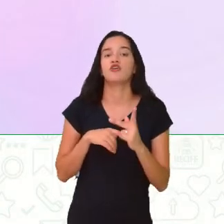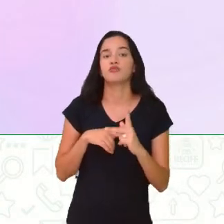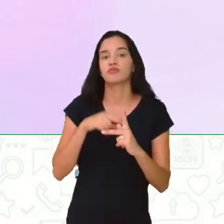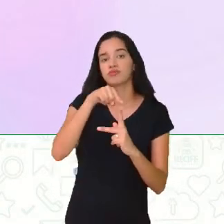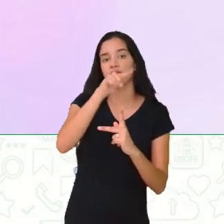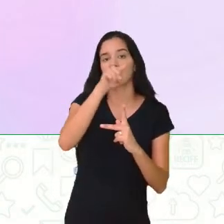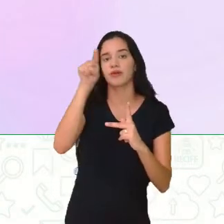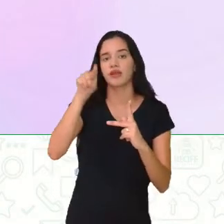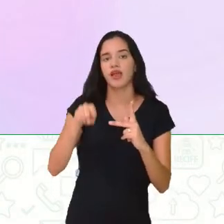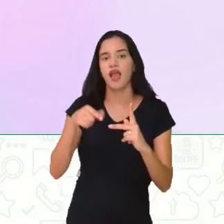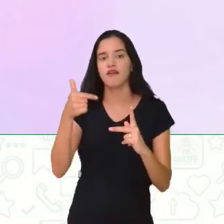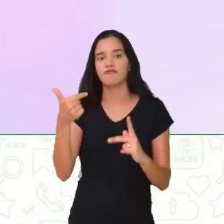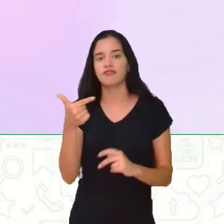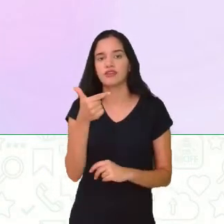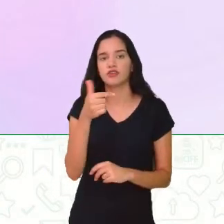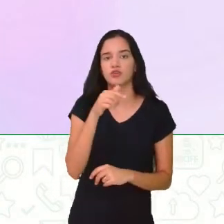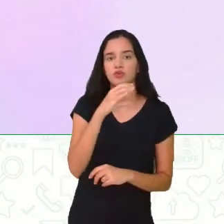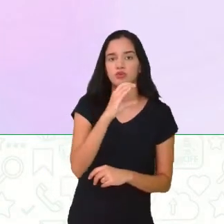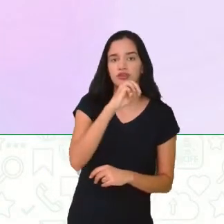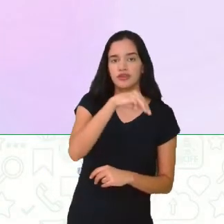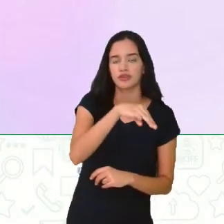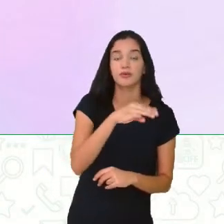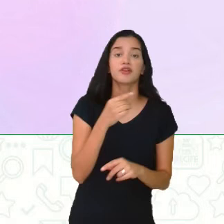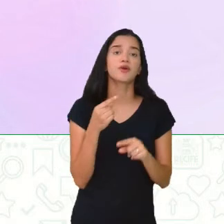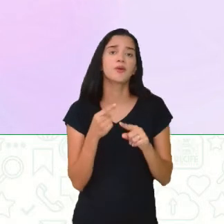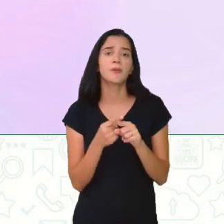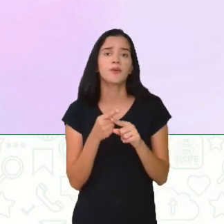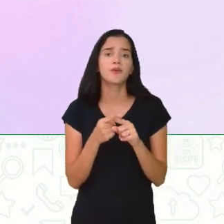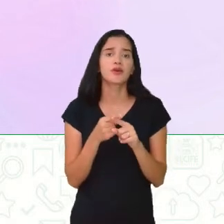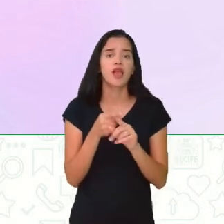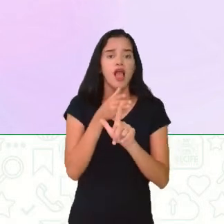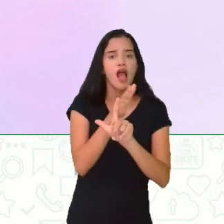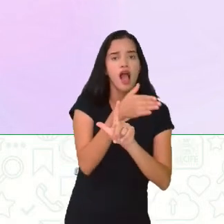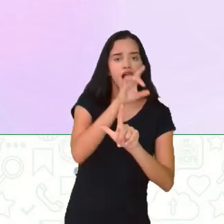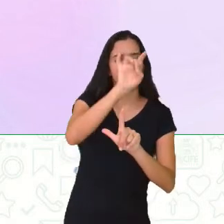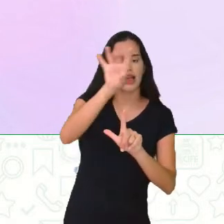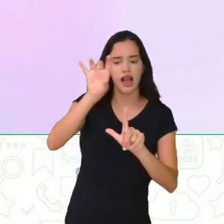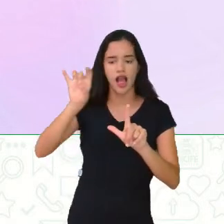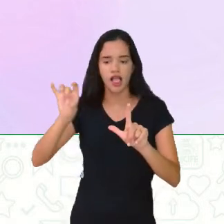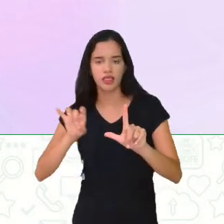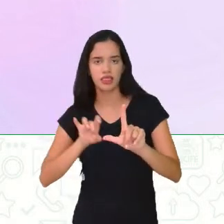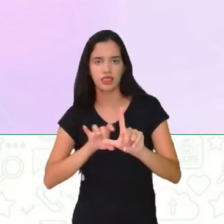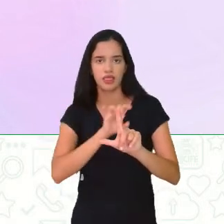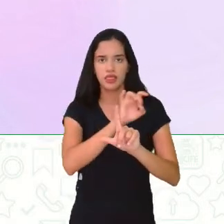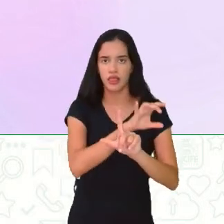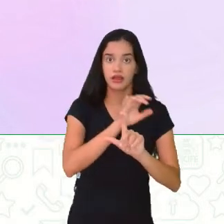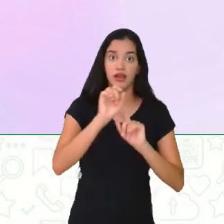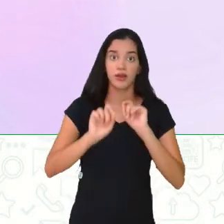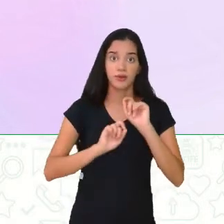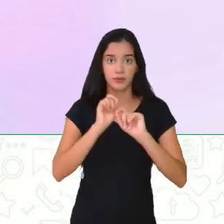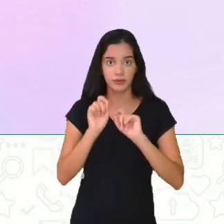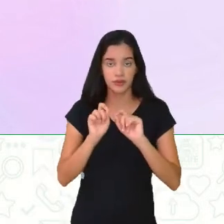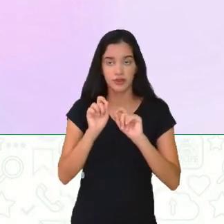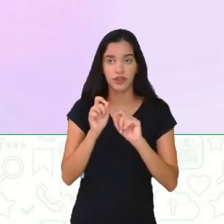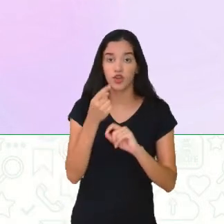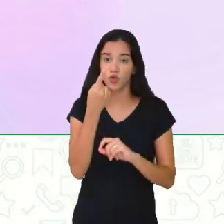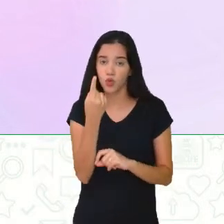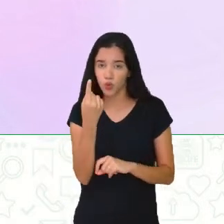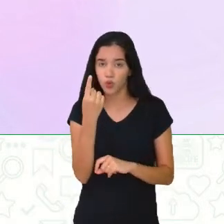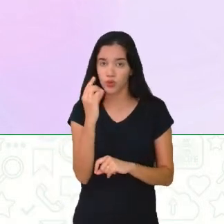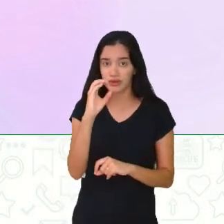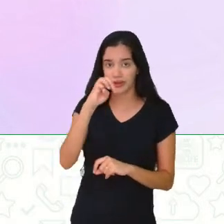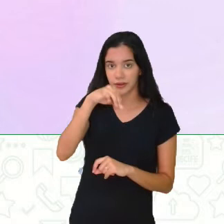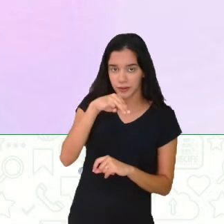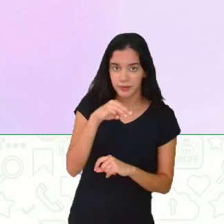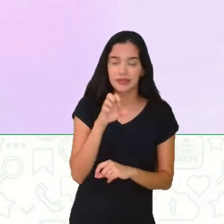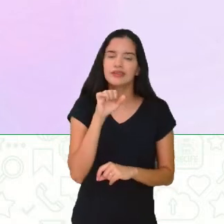aí, ele é 22 centímetros, porque cada ladozinho desse é 1 centímetro, percebem? Então,